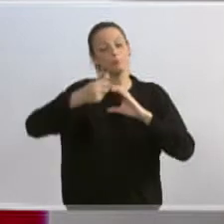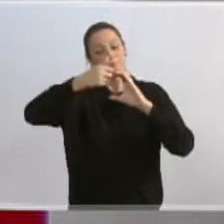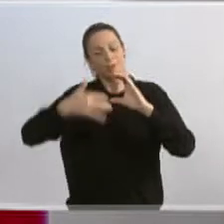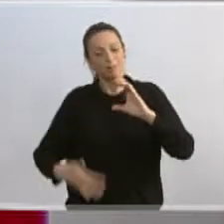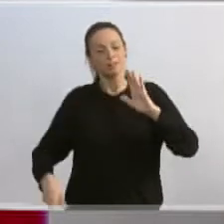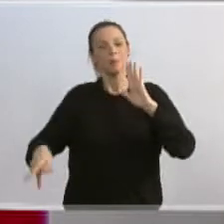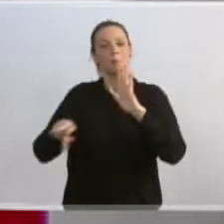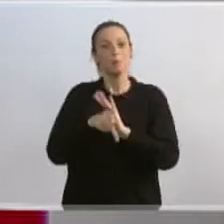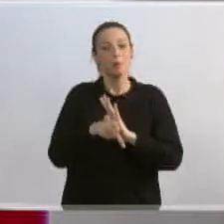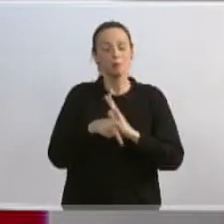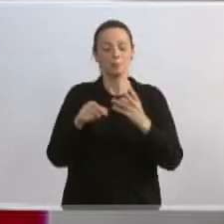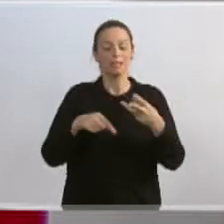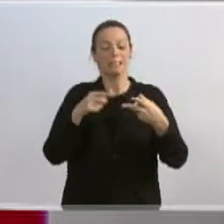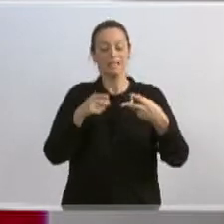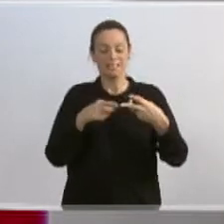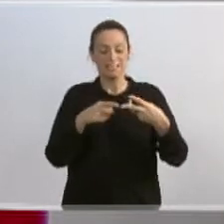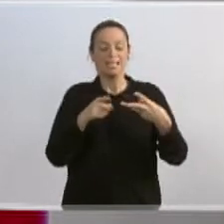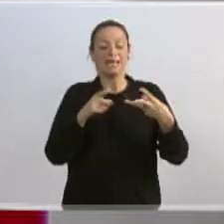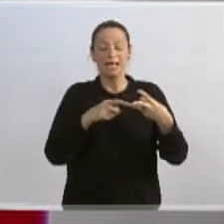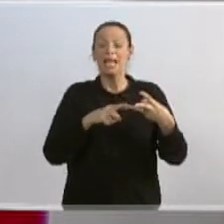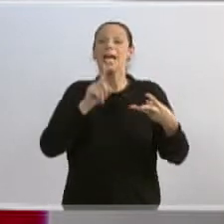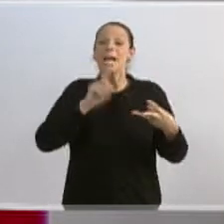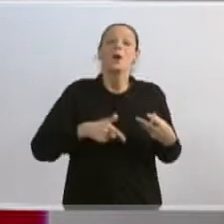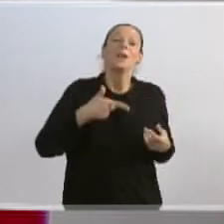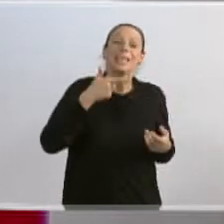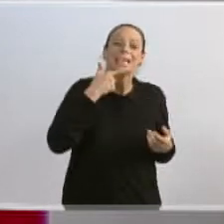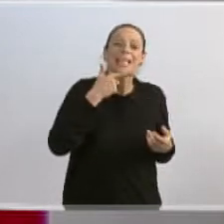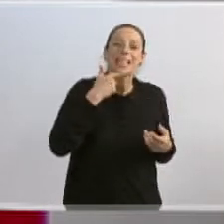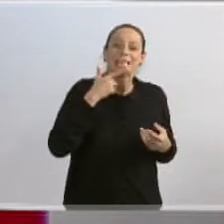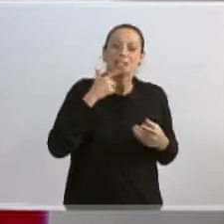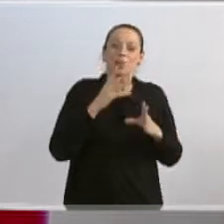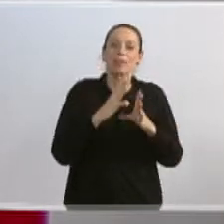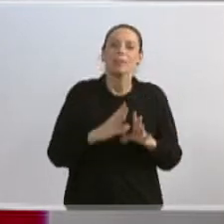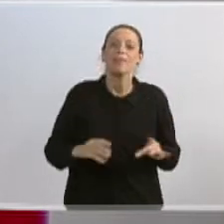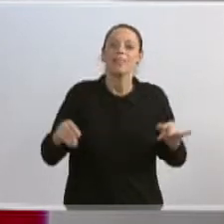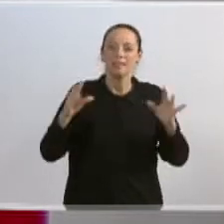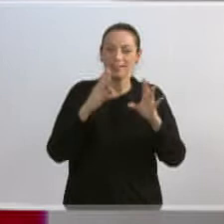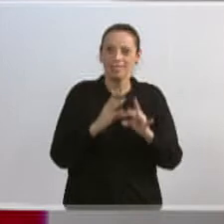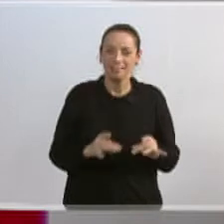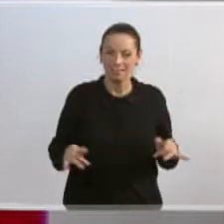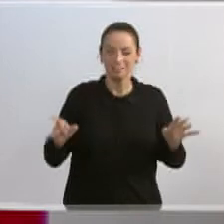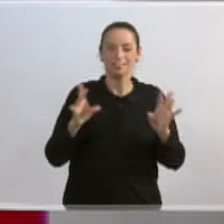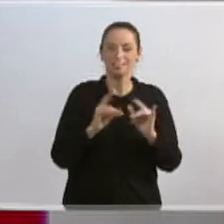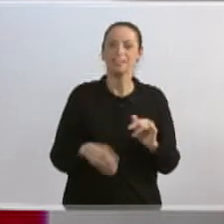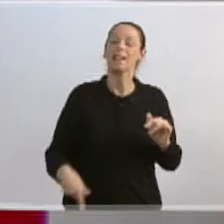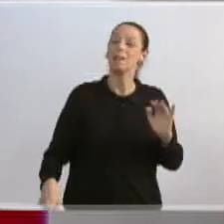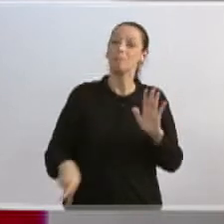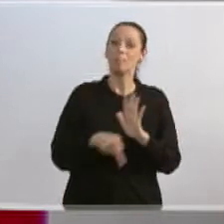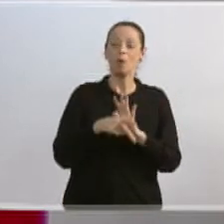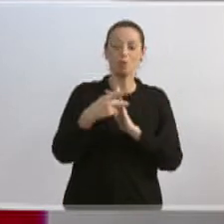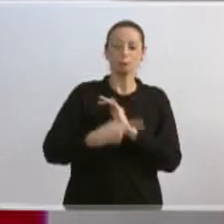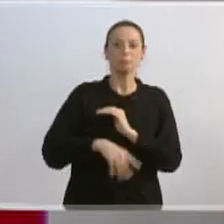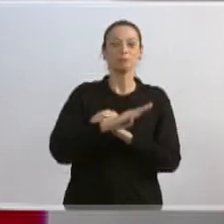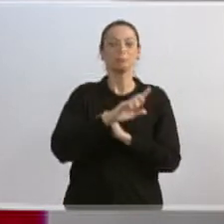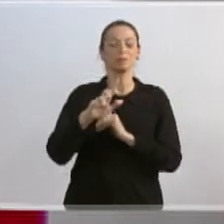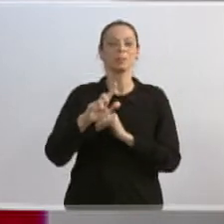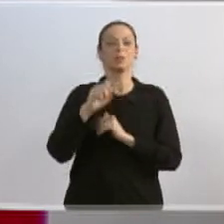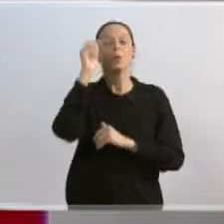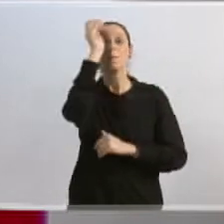região é o cortese pelo qual o cumprimento então por esse título de patrimônio imaterial nacional